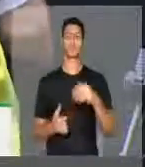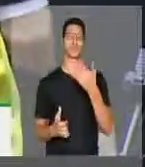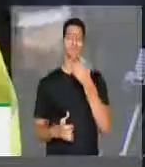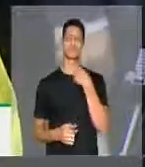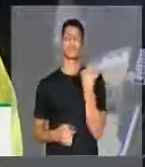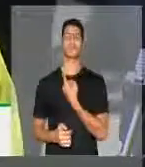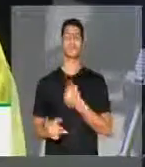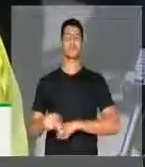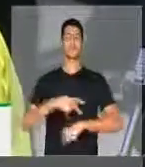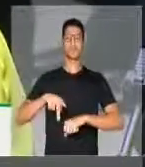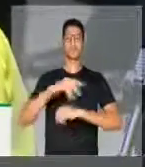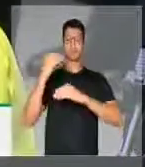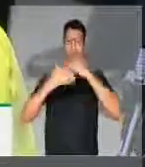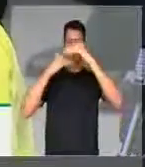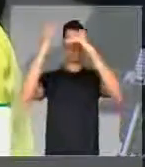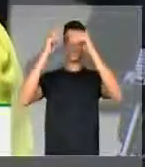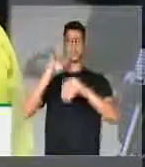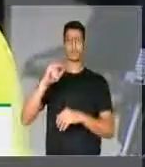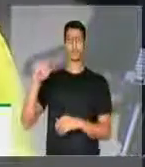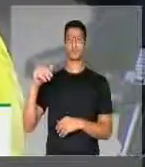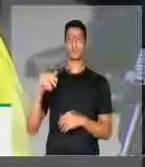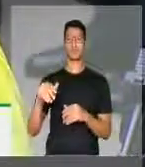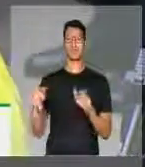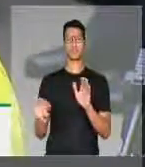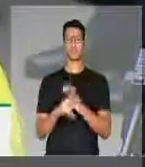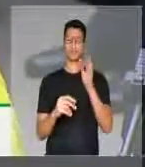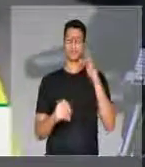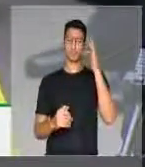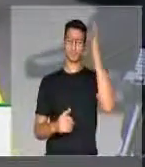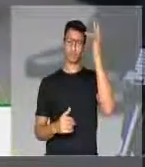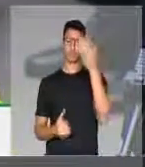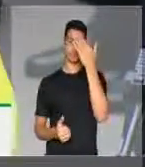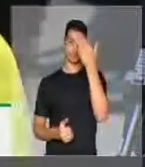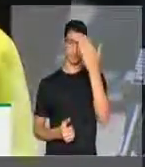enfim, não seremos um país desenvolvido num futuro próximo. Obrigada.